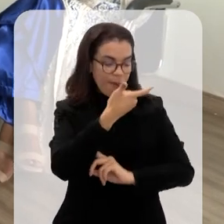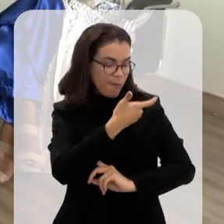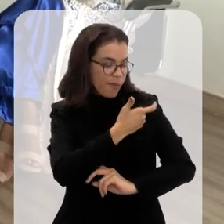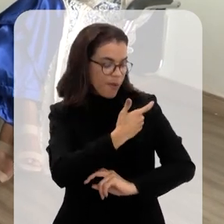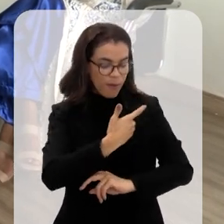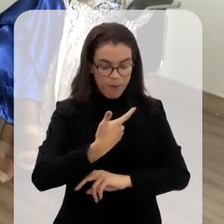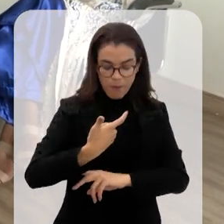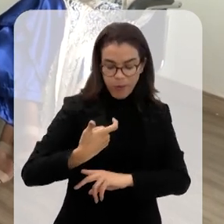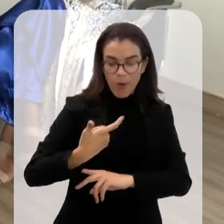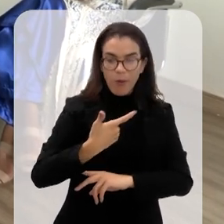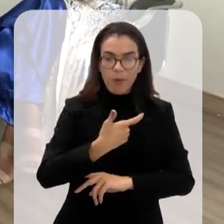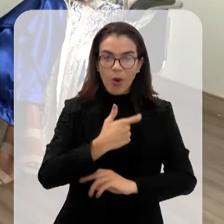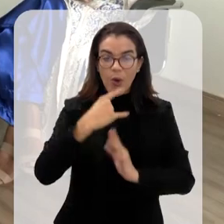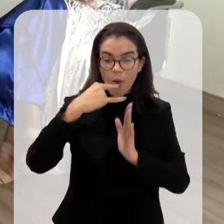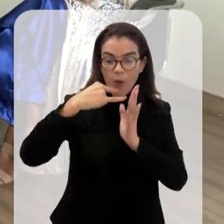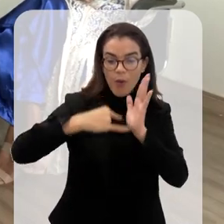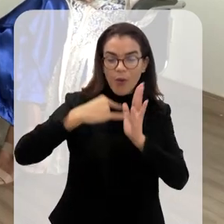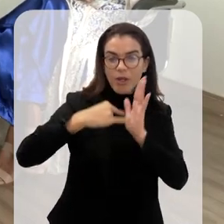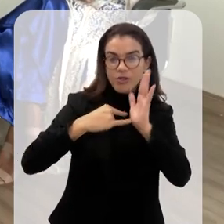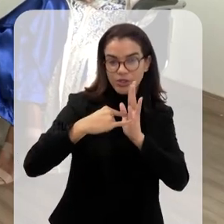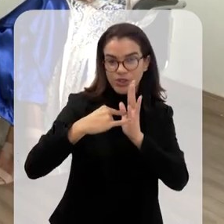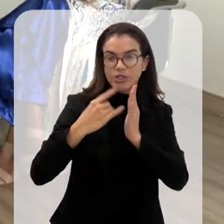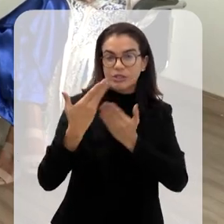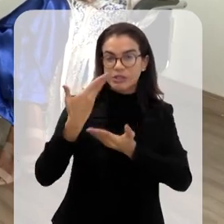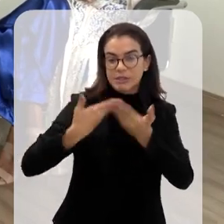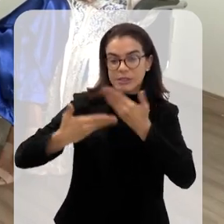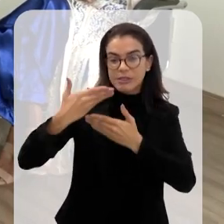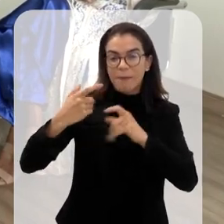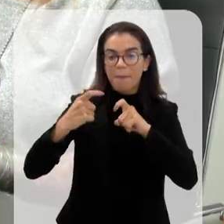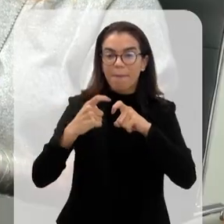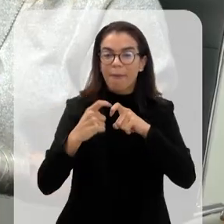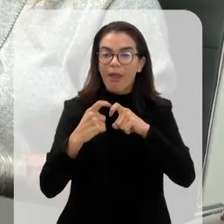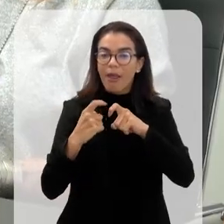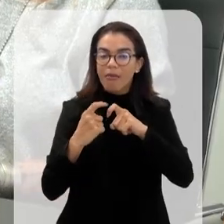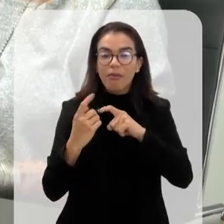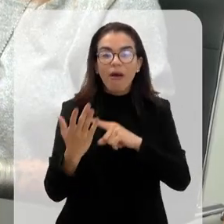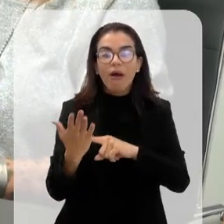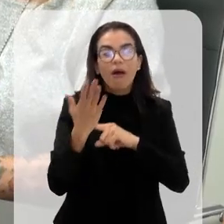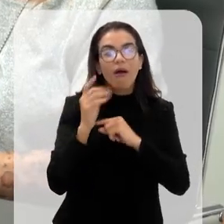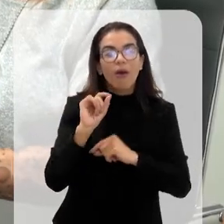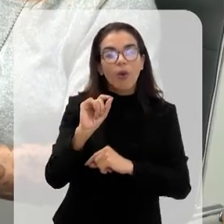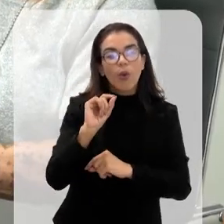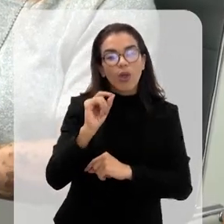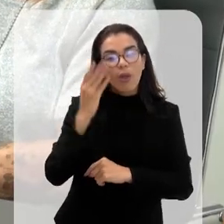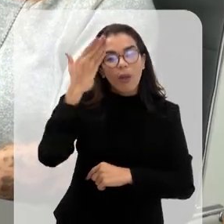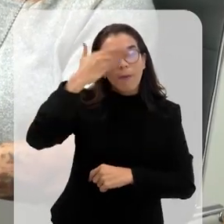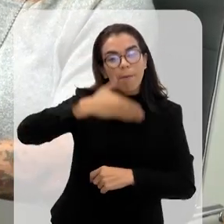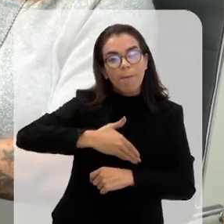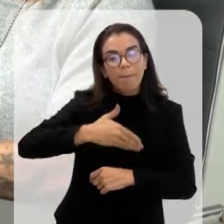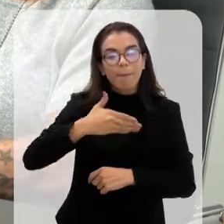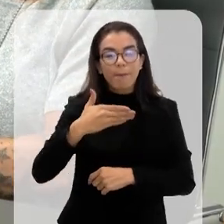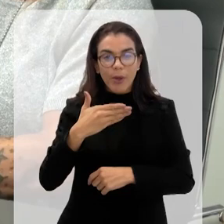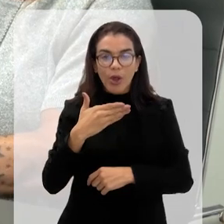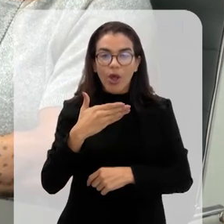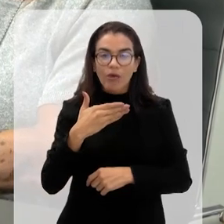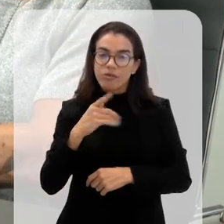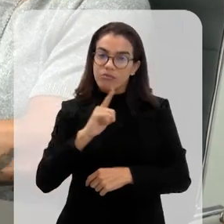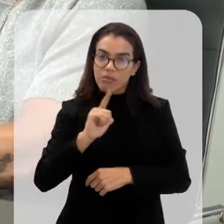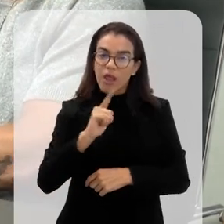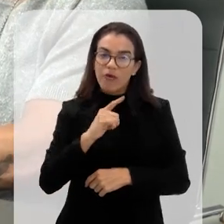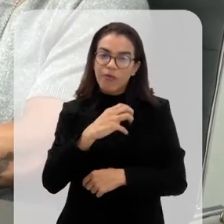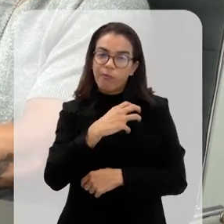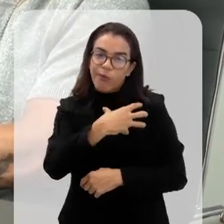ou um boletim de atendimento médico, ele serve para gerar um auto de exame de corpo de